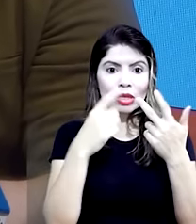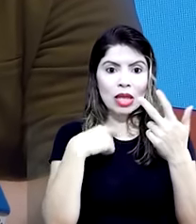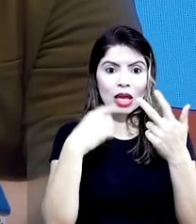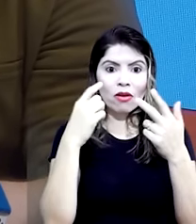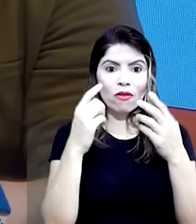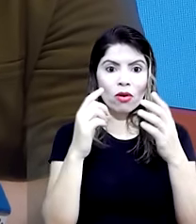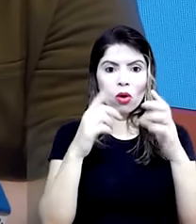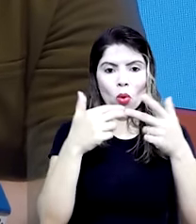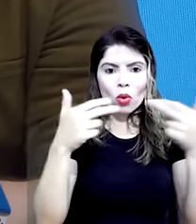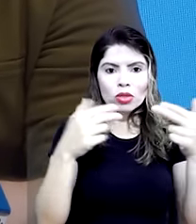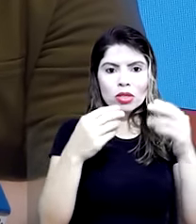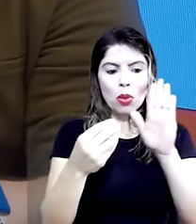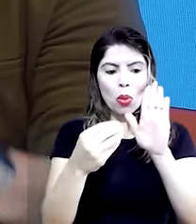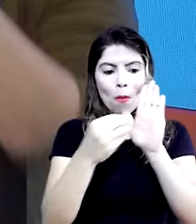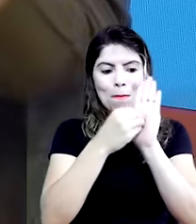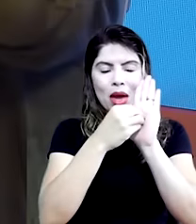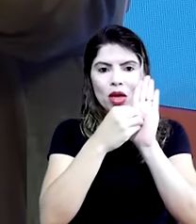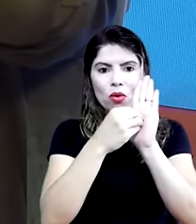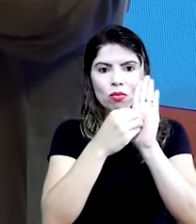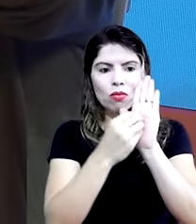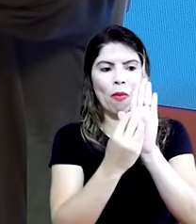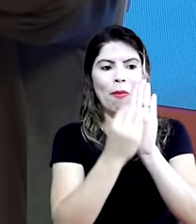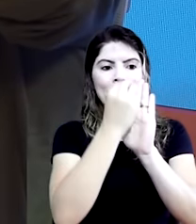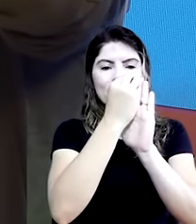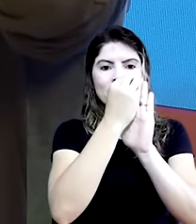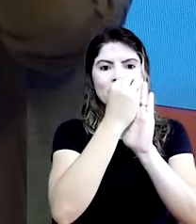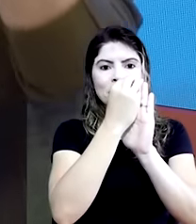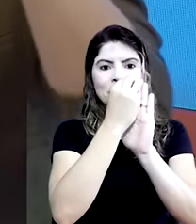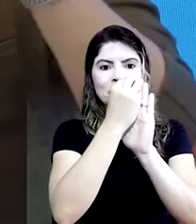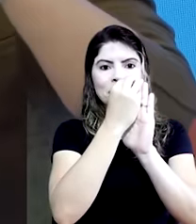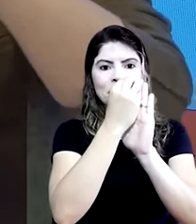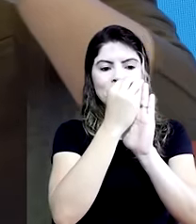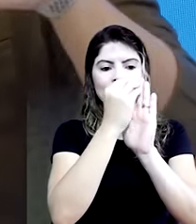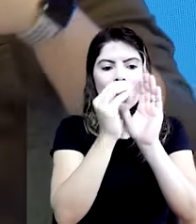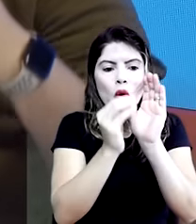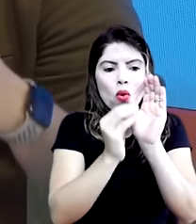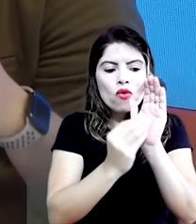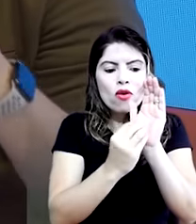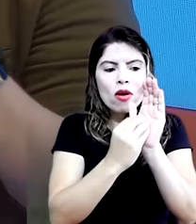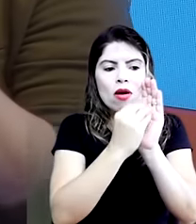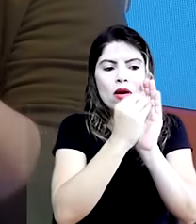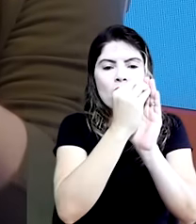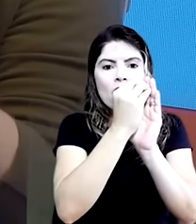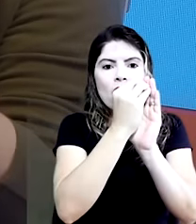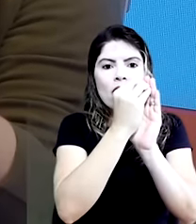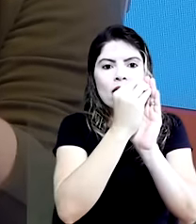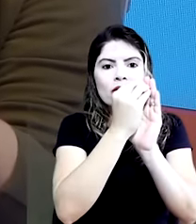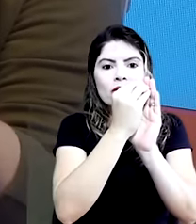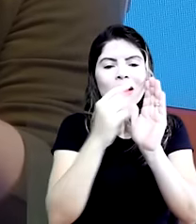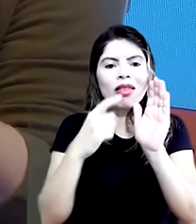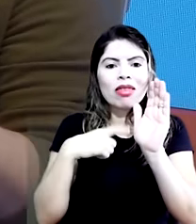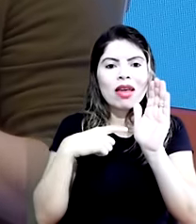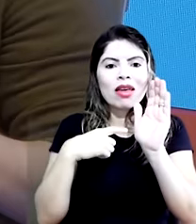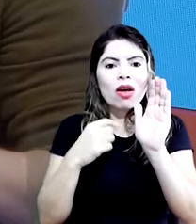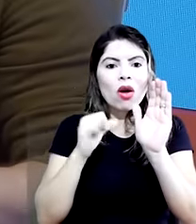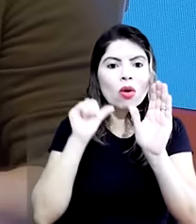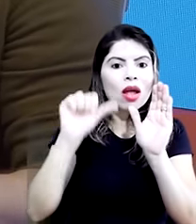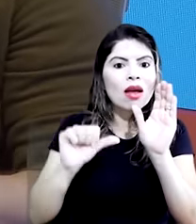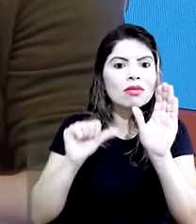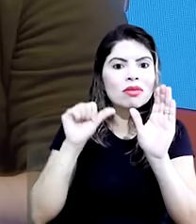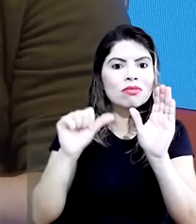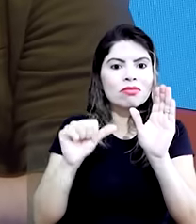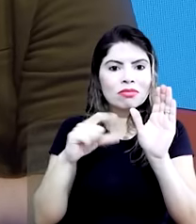deformação o que ele pegar para cima das pra extremidade de cima lateral baixo ele vai sofrer uma leve